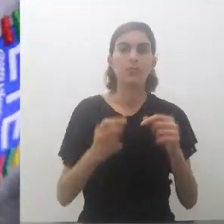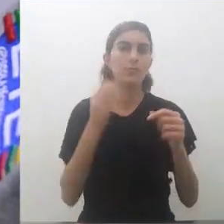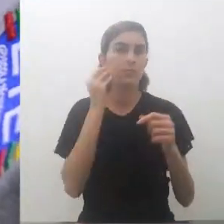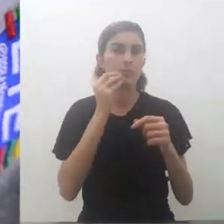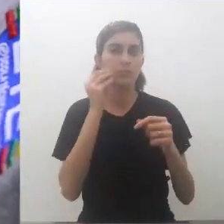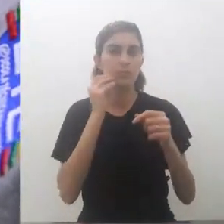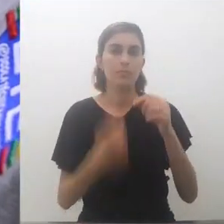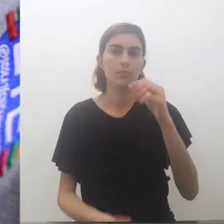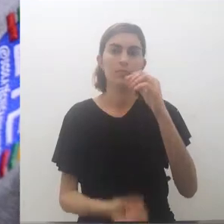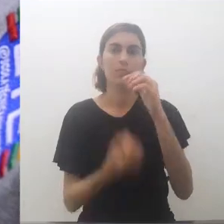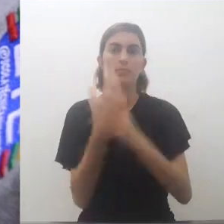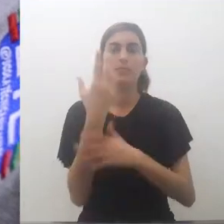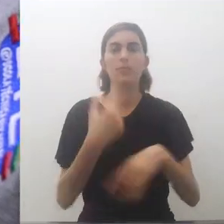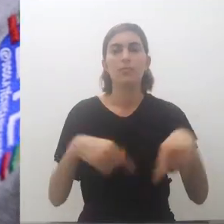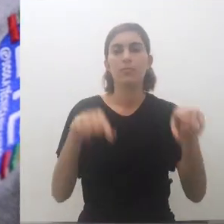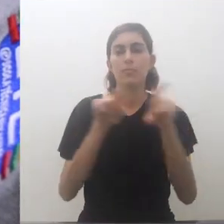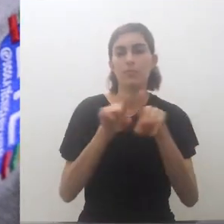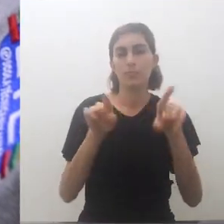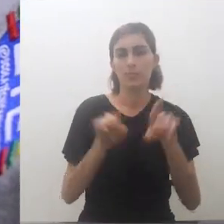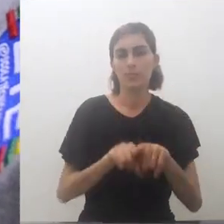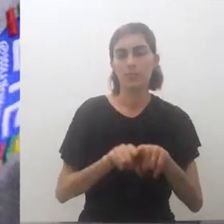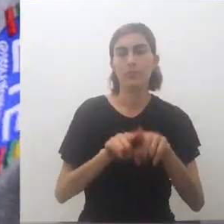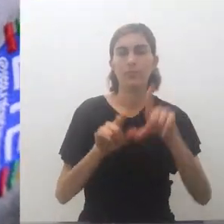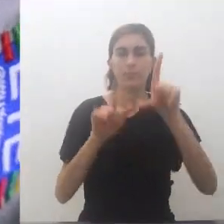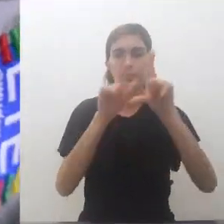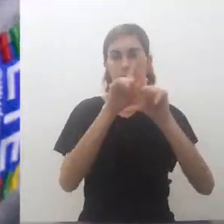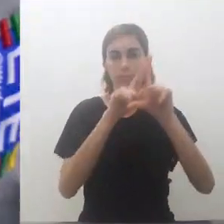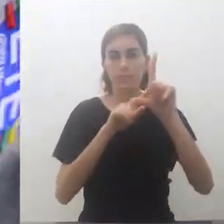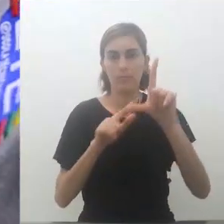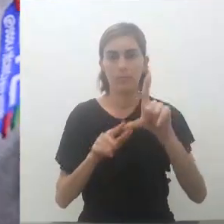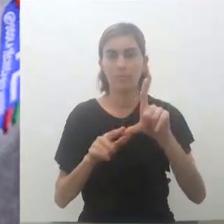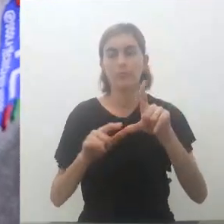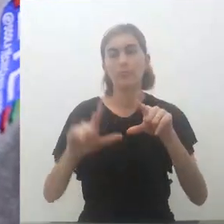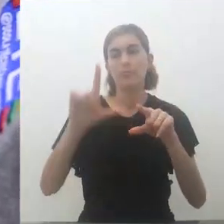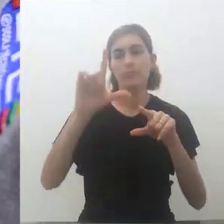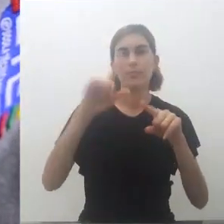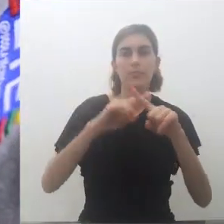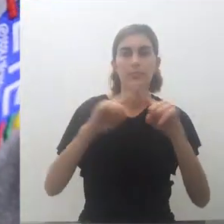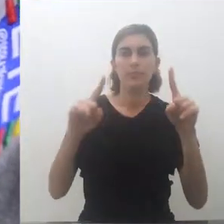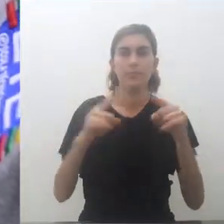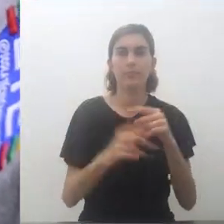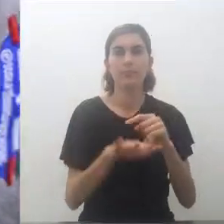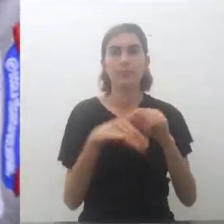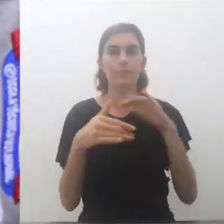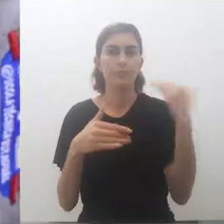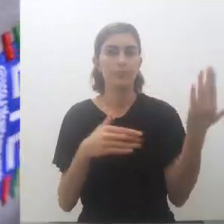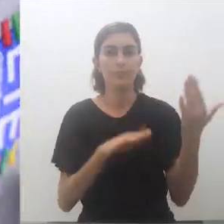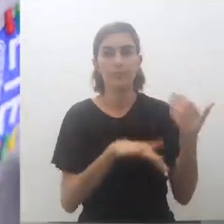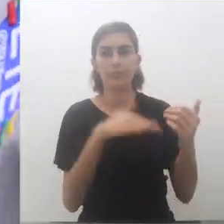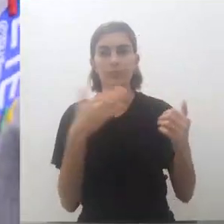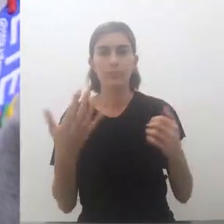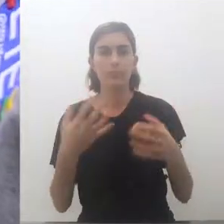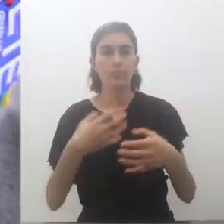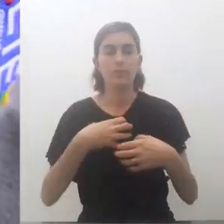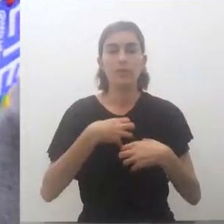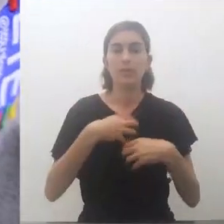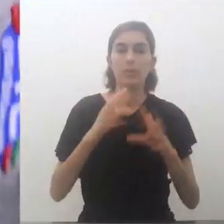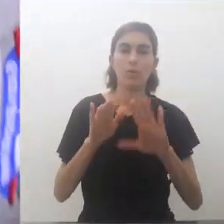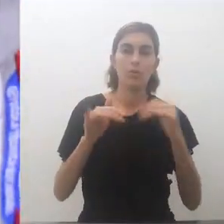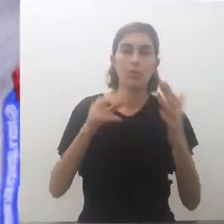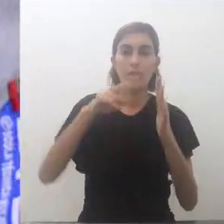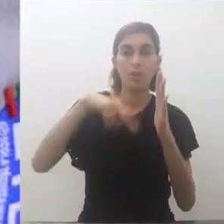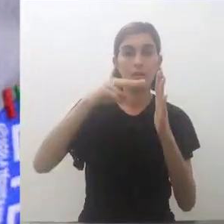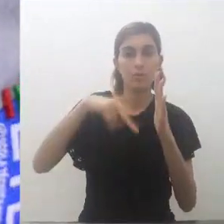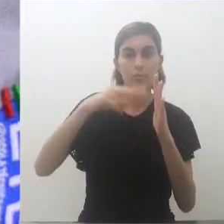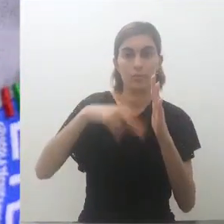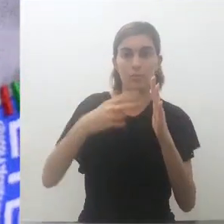também está em uma composição em L, mas ela está à direita, no sentido contrário da nossa leitura,